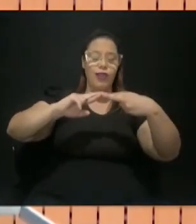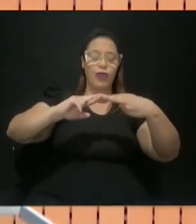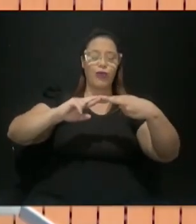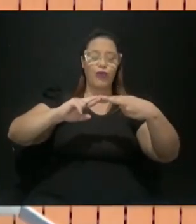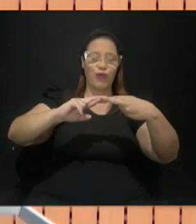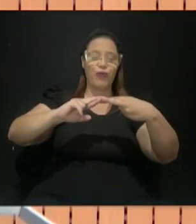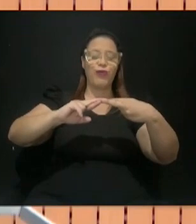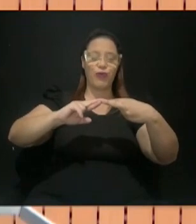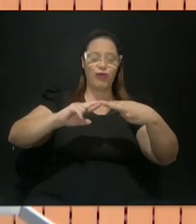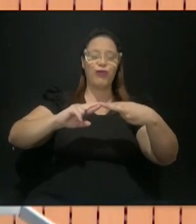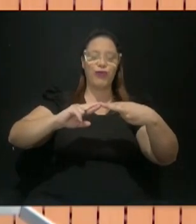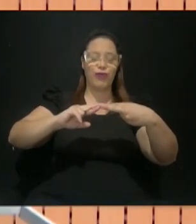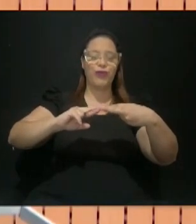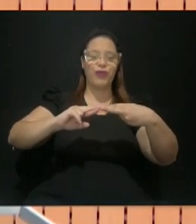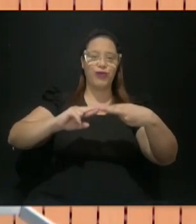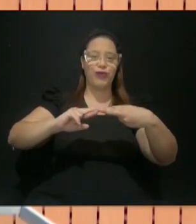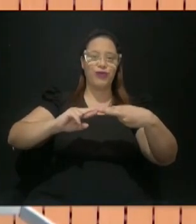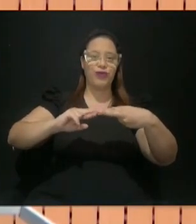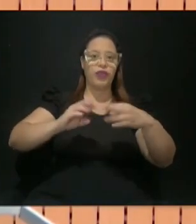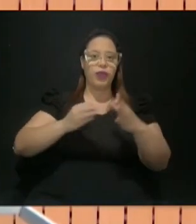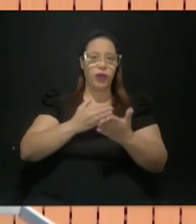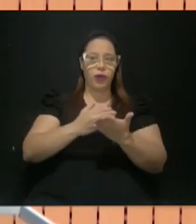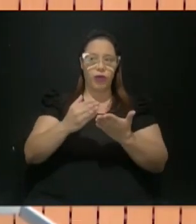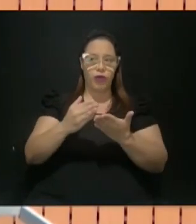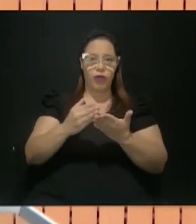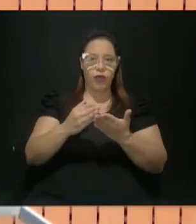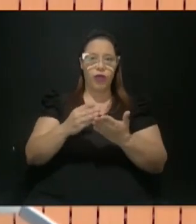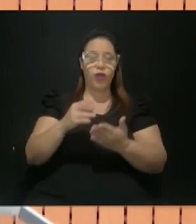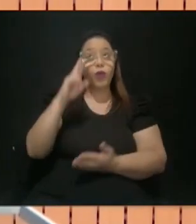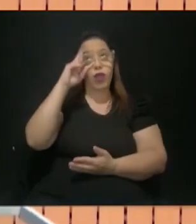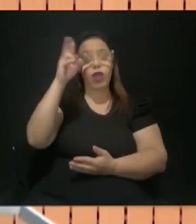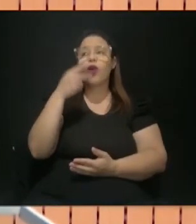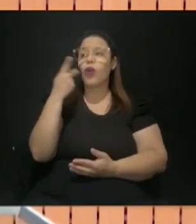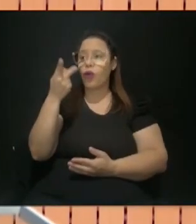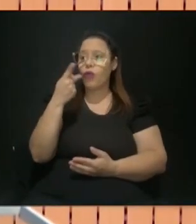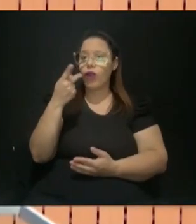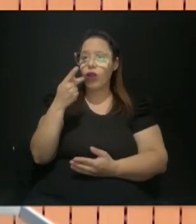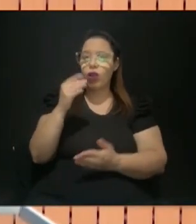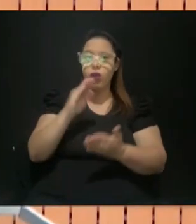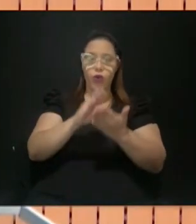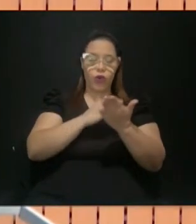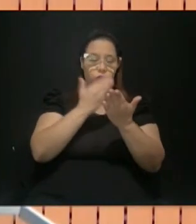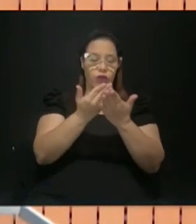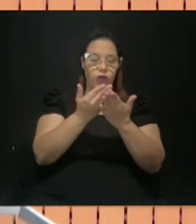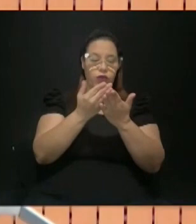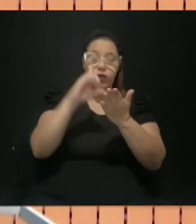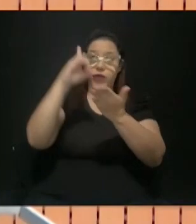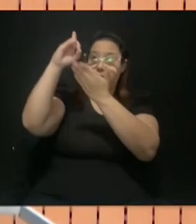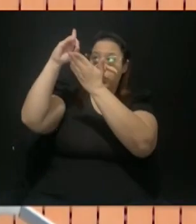E no começo, no início, o senhor mencionou um versículo da Bíblia, Hebreus.